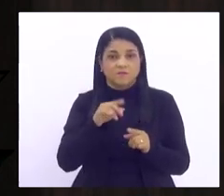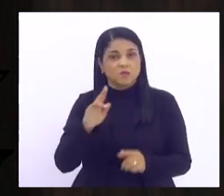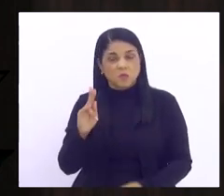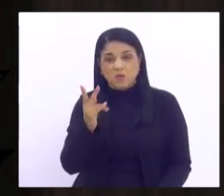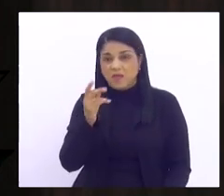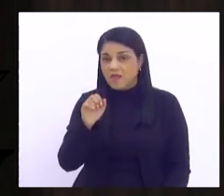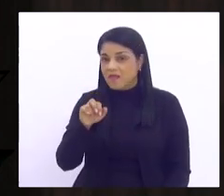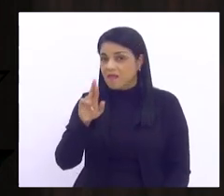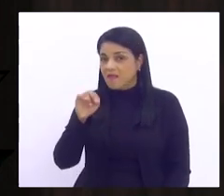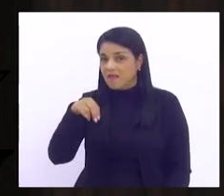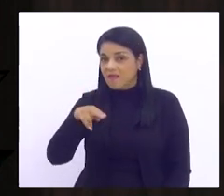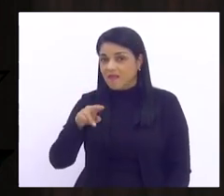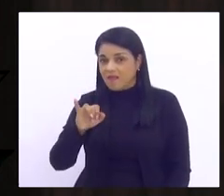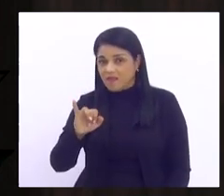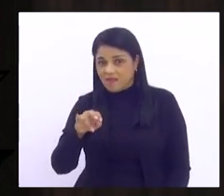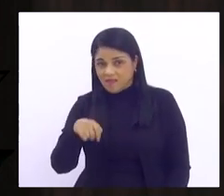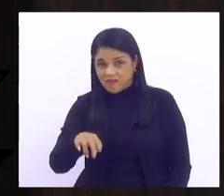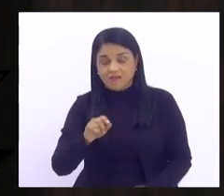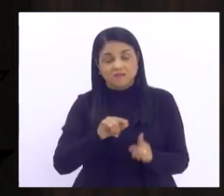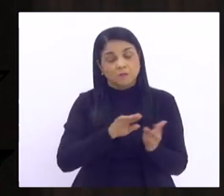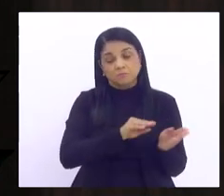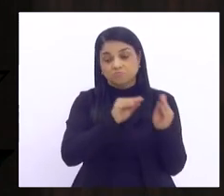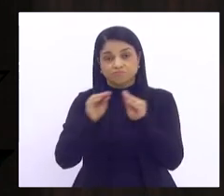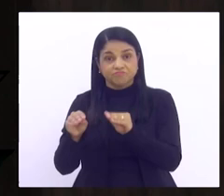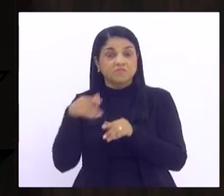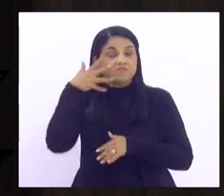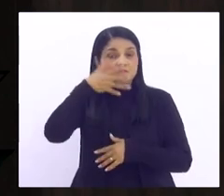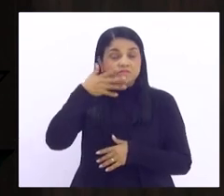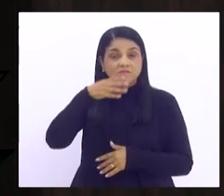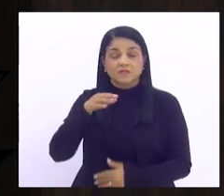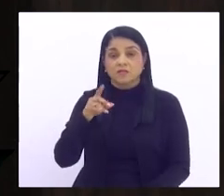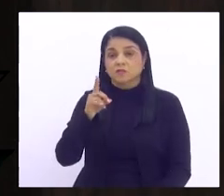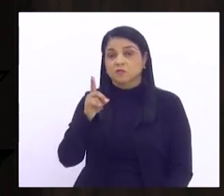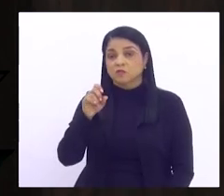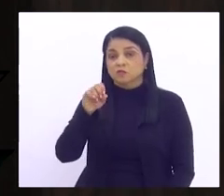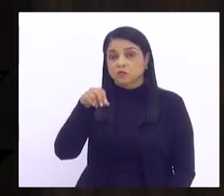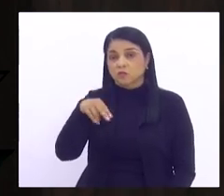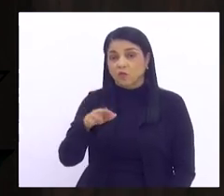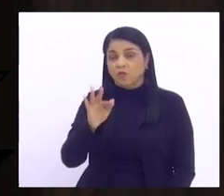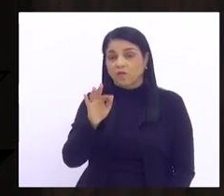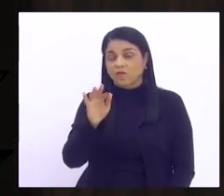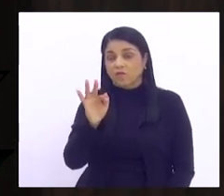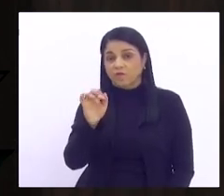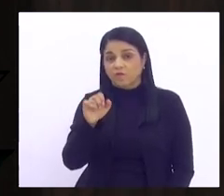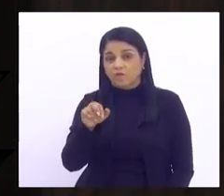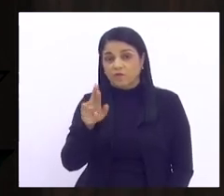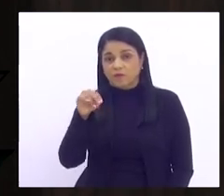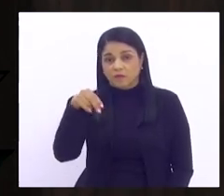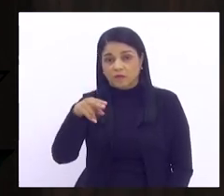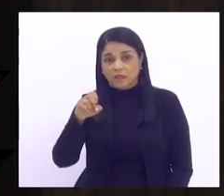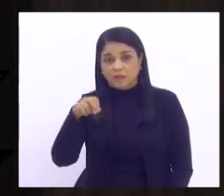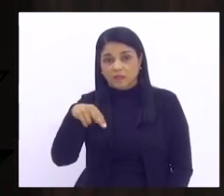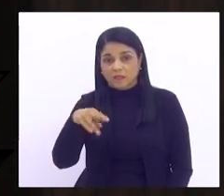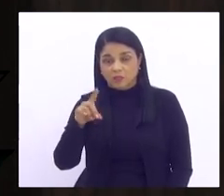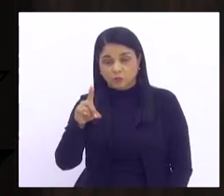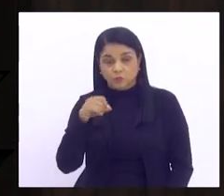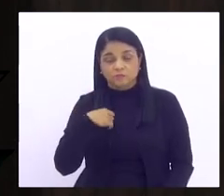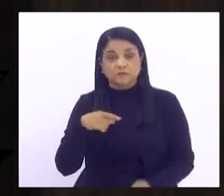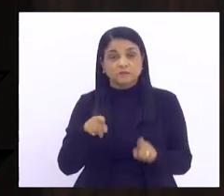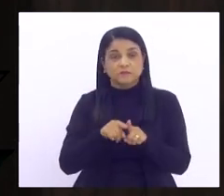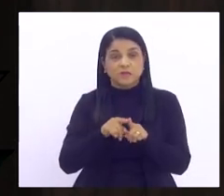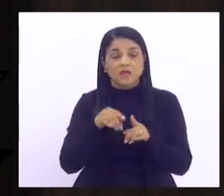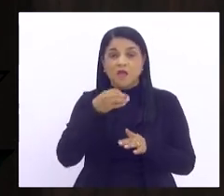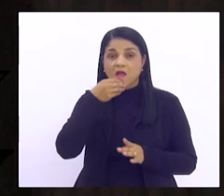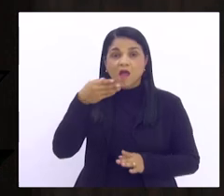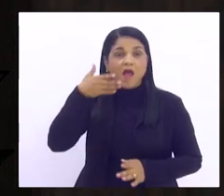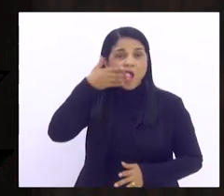Henrique, depois passando para o Dom Fernando Rifan, que falou de argumentos religiosos, mas também argumentos antropológicos. E aí,